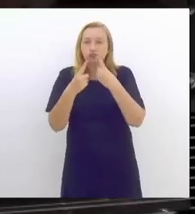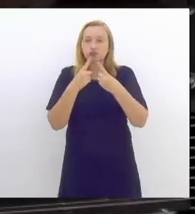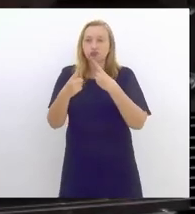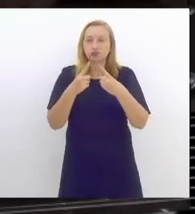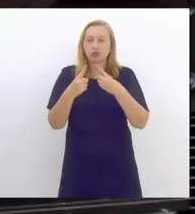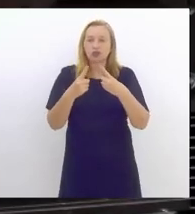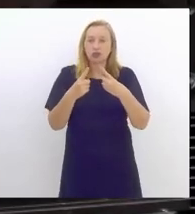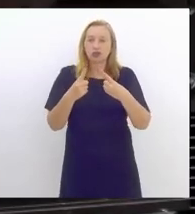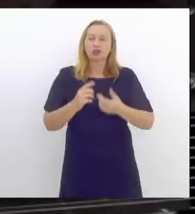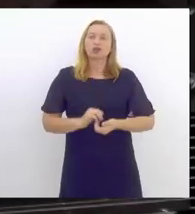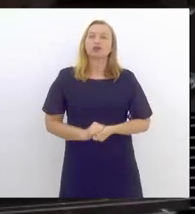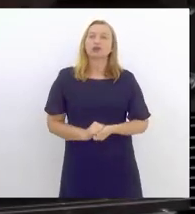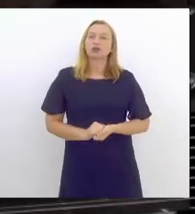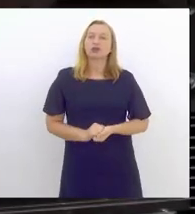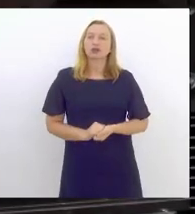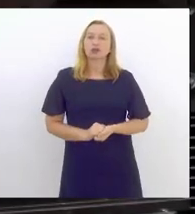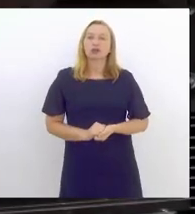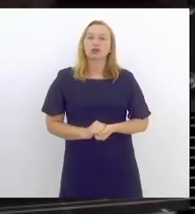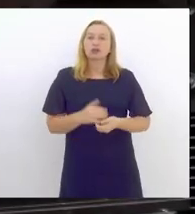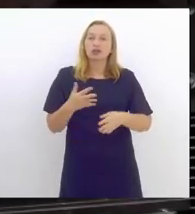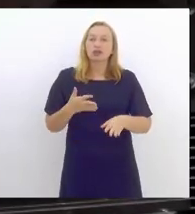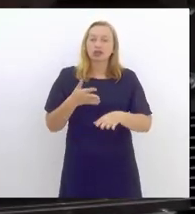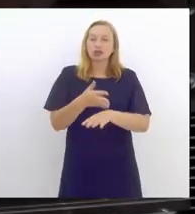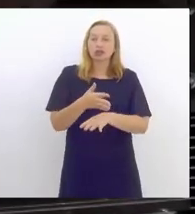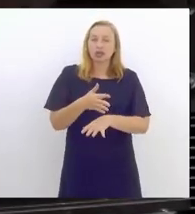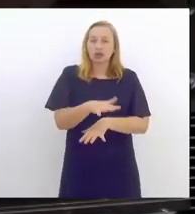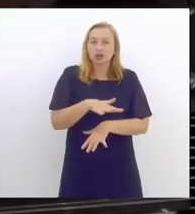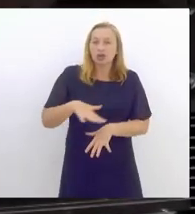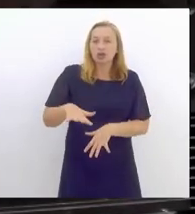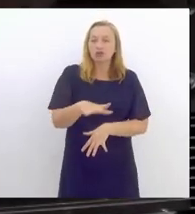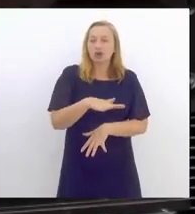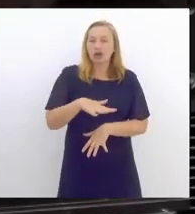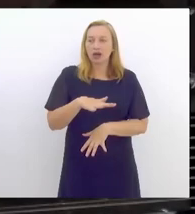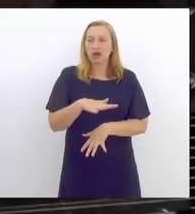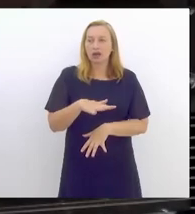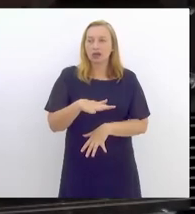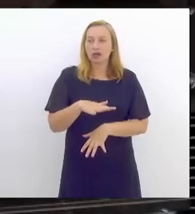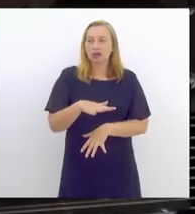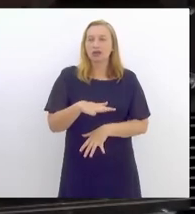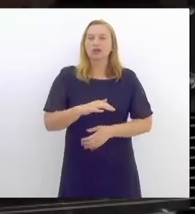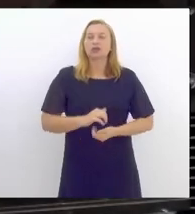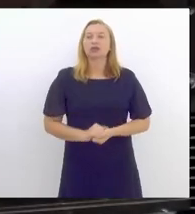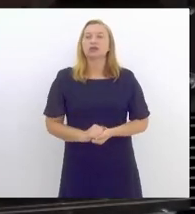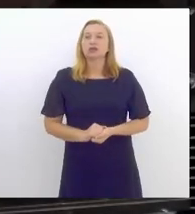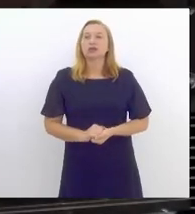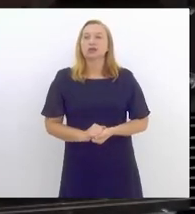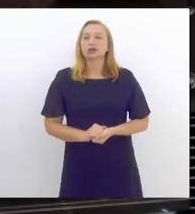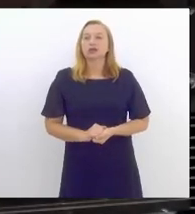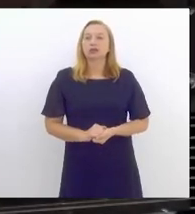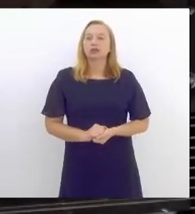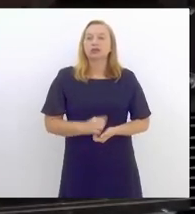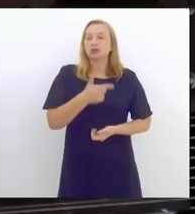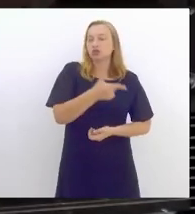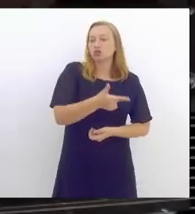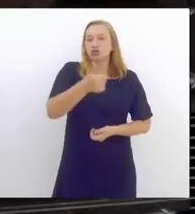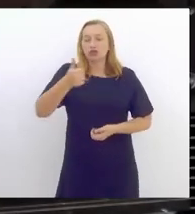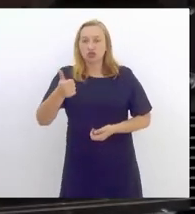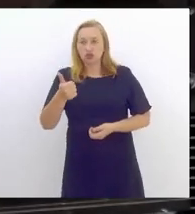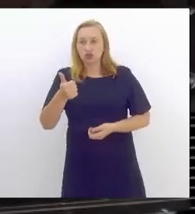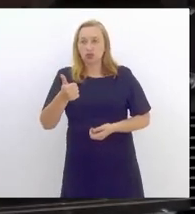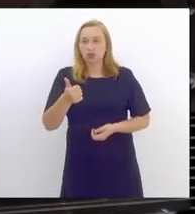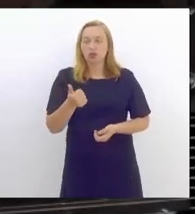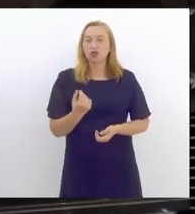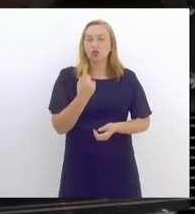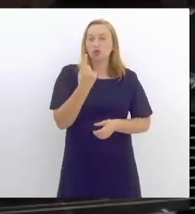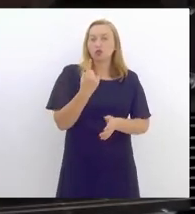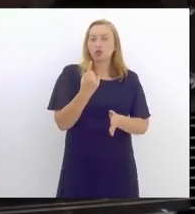espiral descendente para entrar em um círculo virtuoso. Em 2021, com menos de um ano de trabalho, o Produto